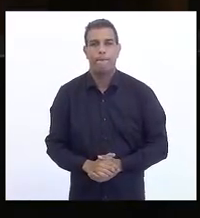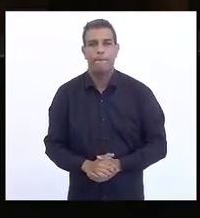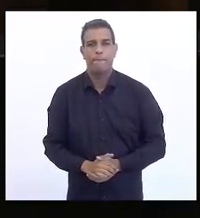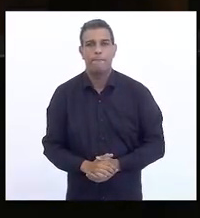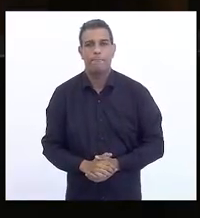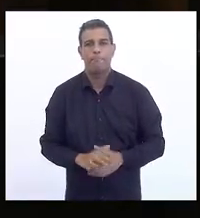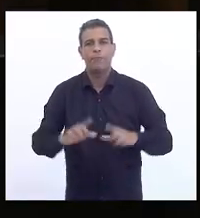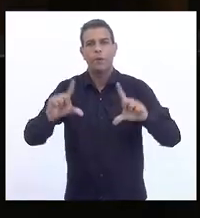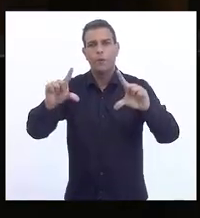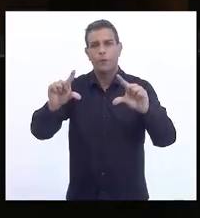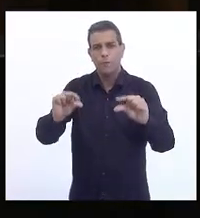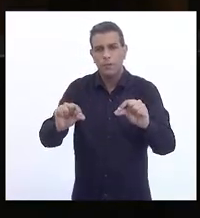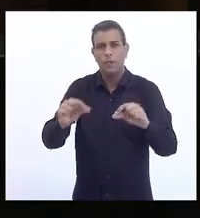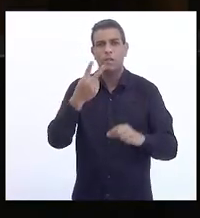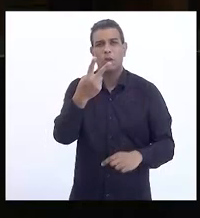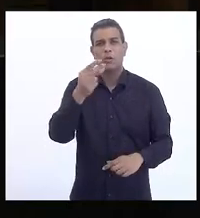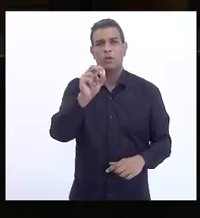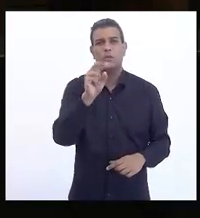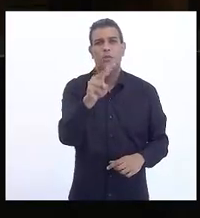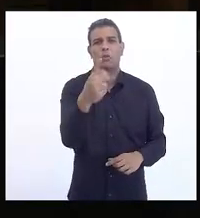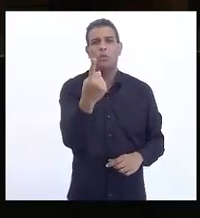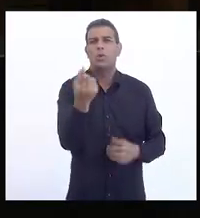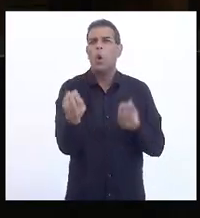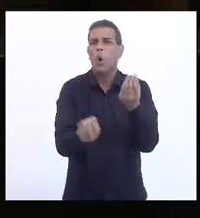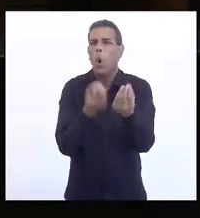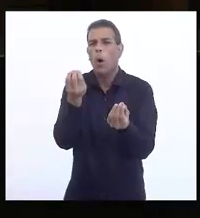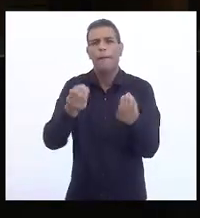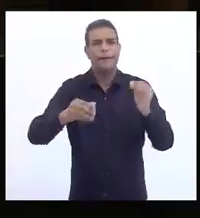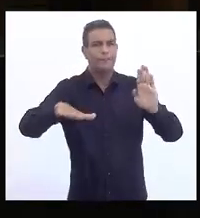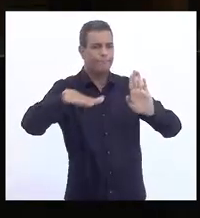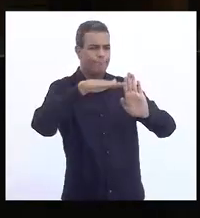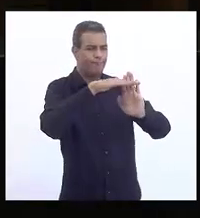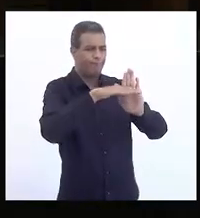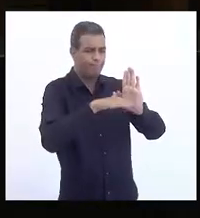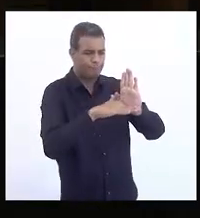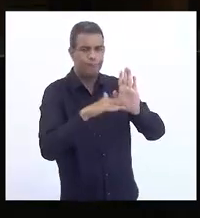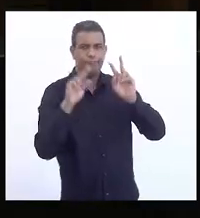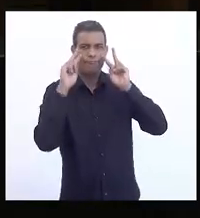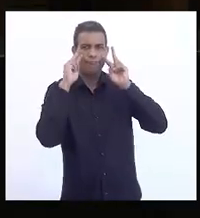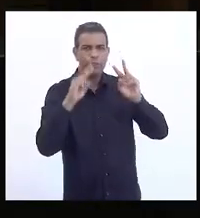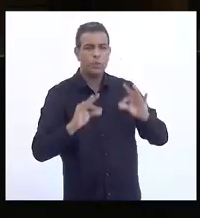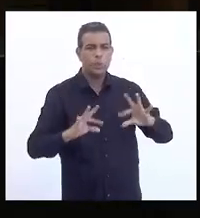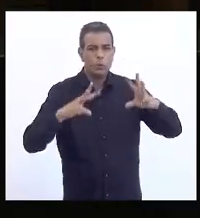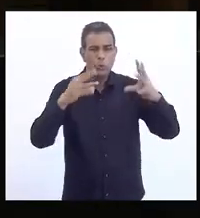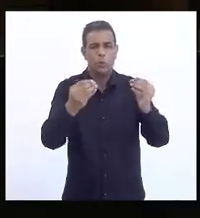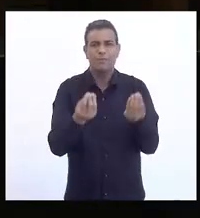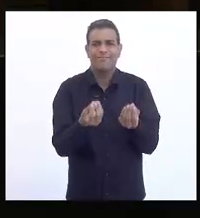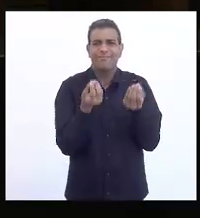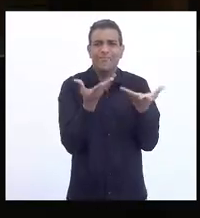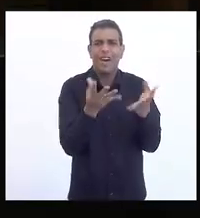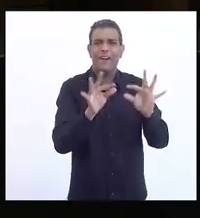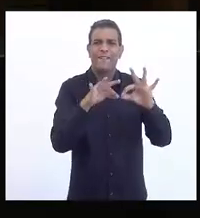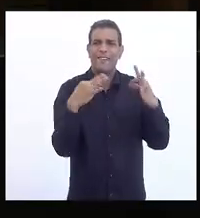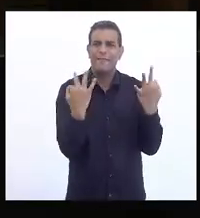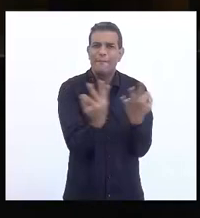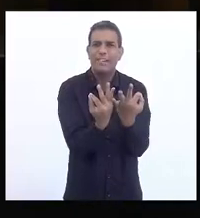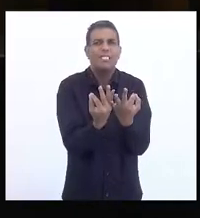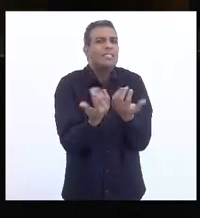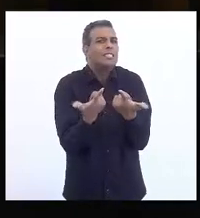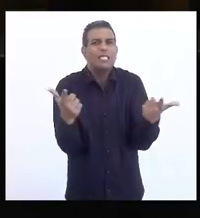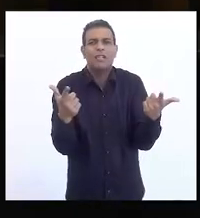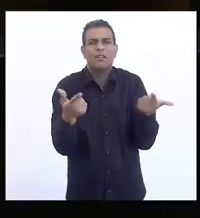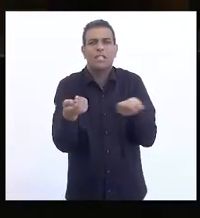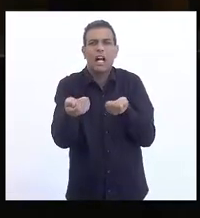no final de 2021. Como assim um programa que não chegou a todas as famílias, que não teve a